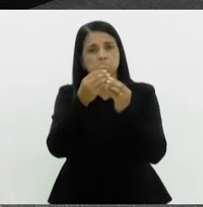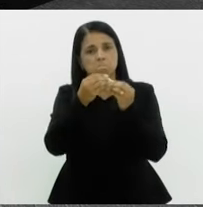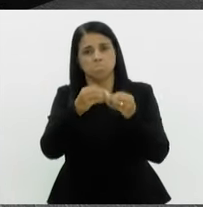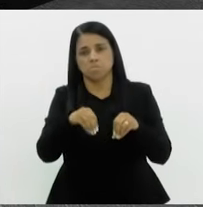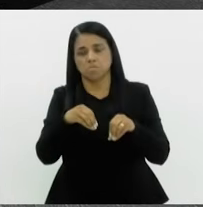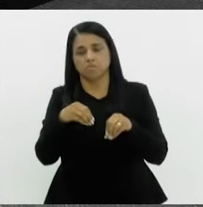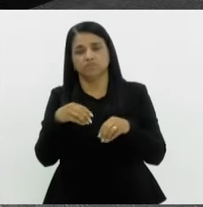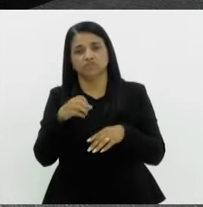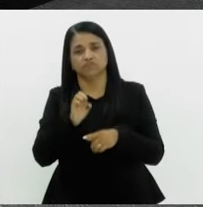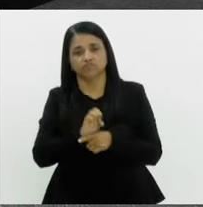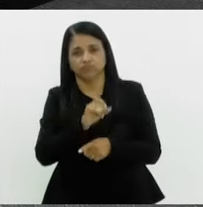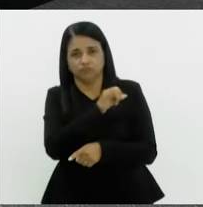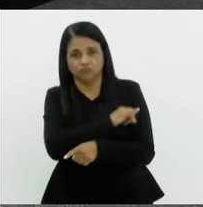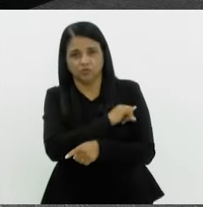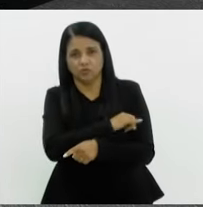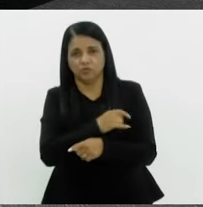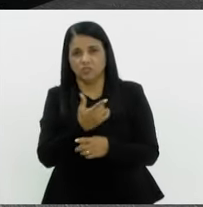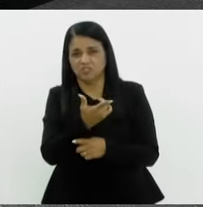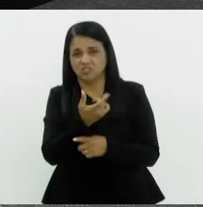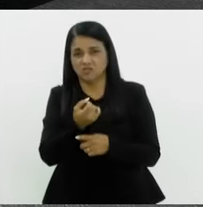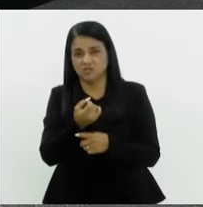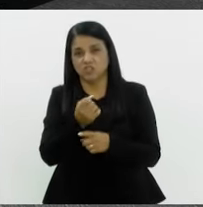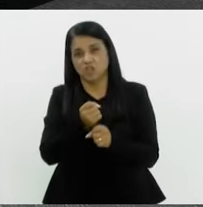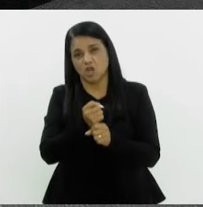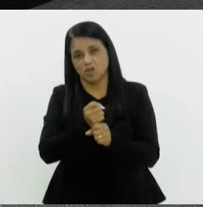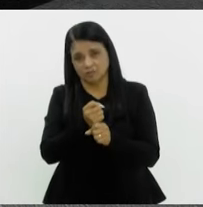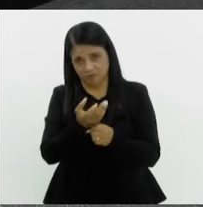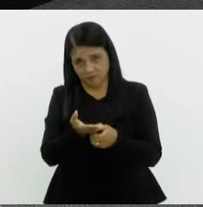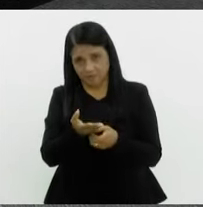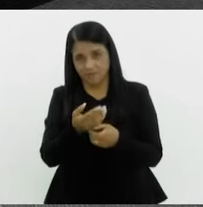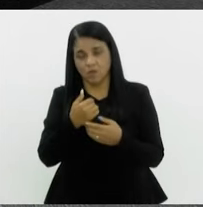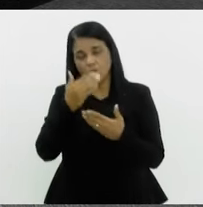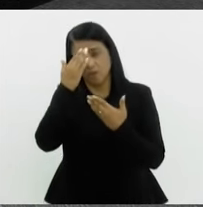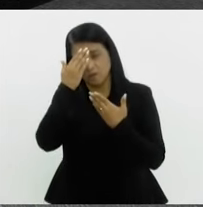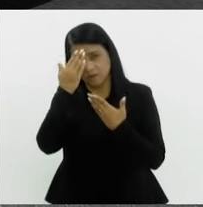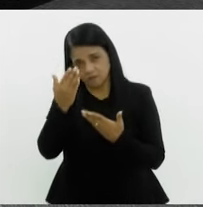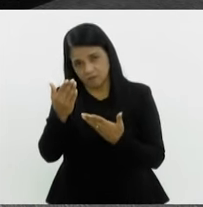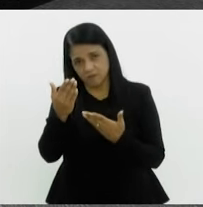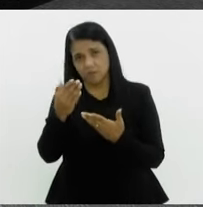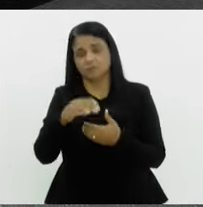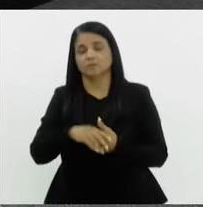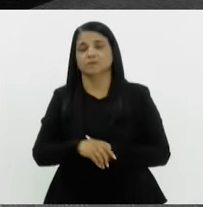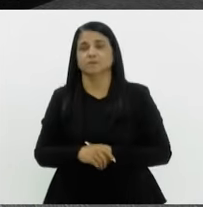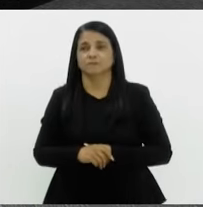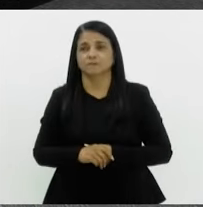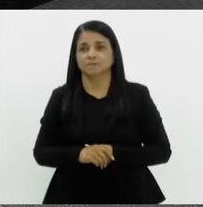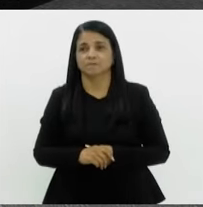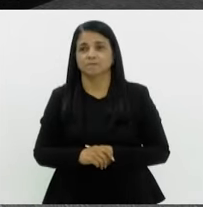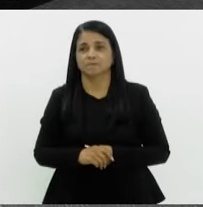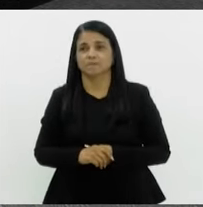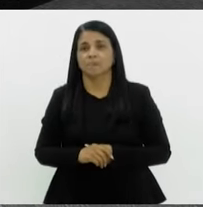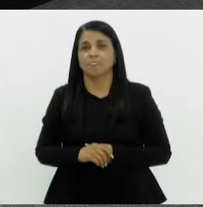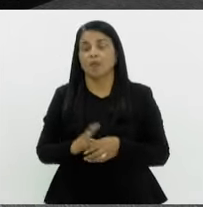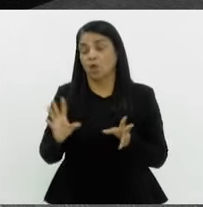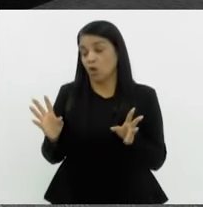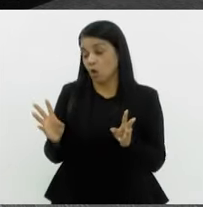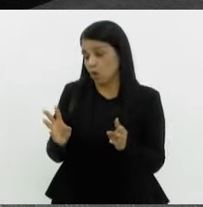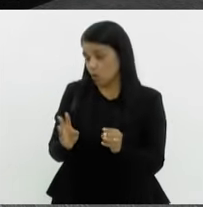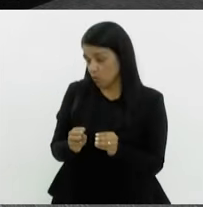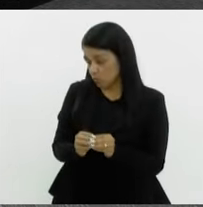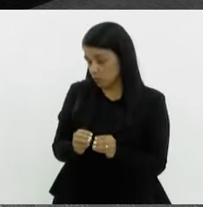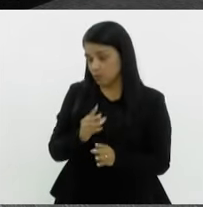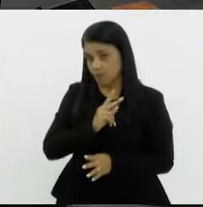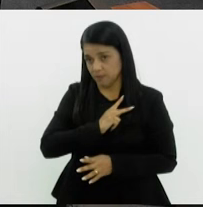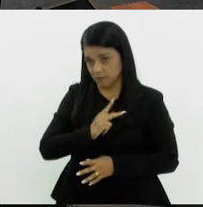anos. Obrigado, professor José Mar. Tá? Eu agradeço aí a parte de Vossa Excelência. Concluindo, senhor presidente,